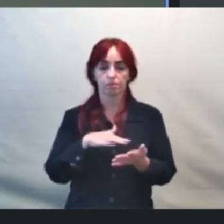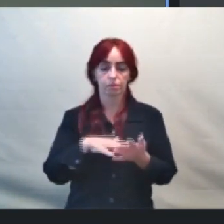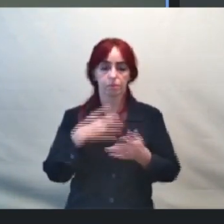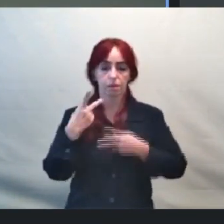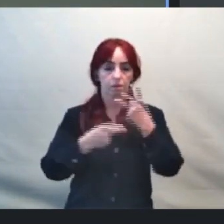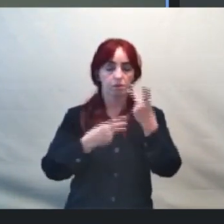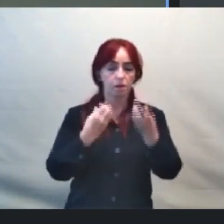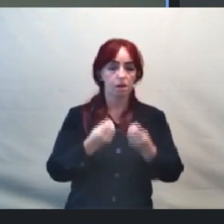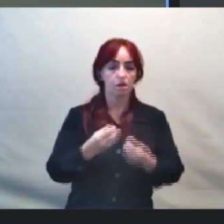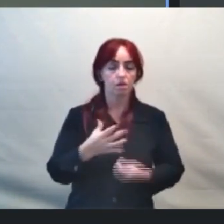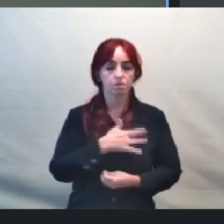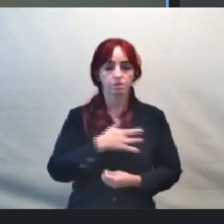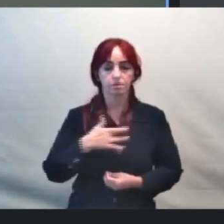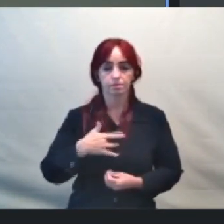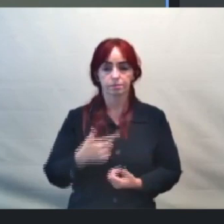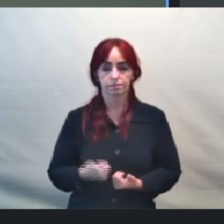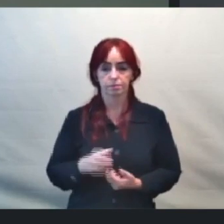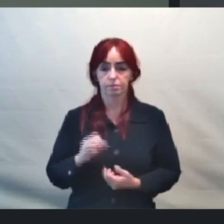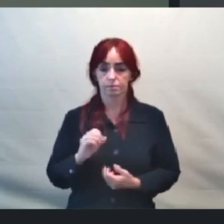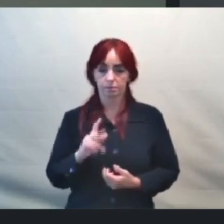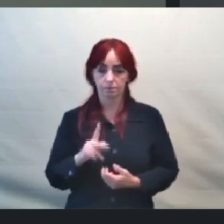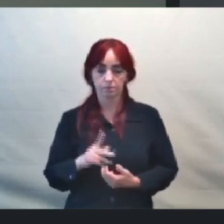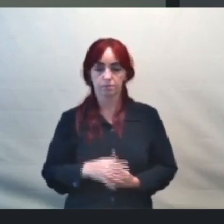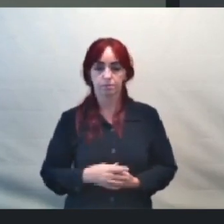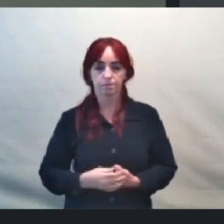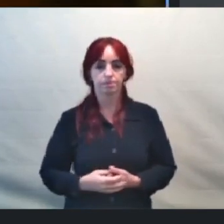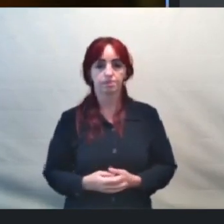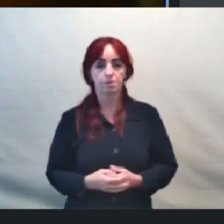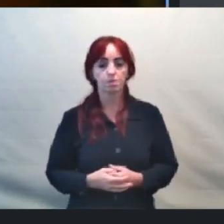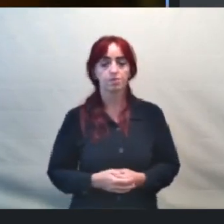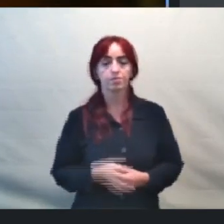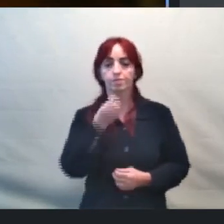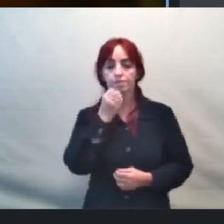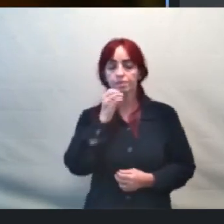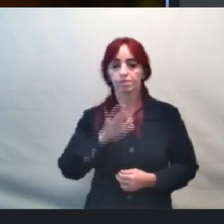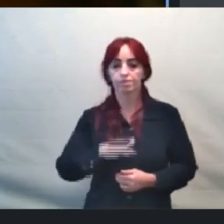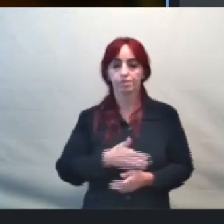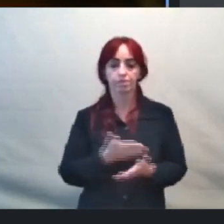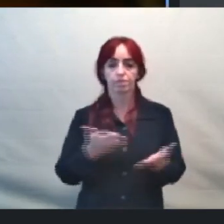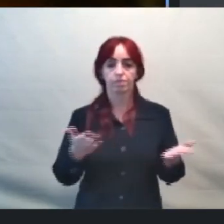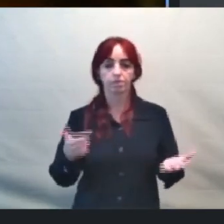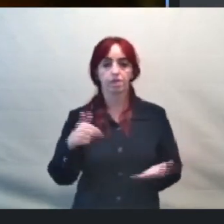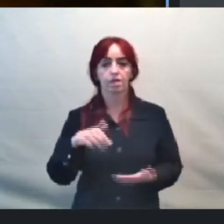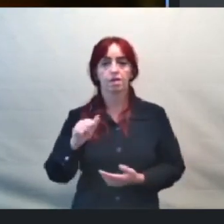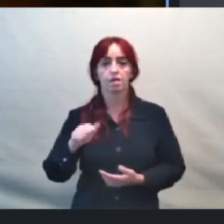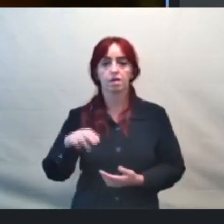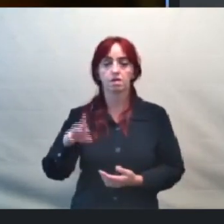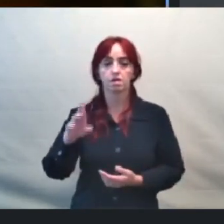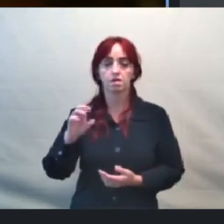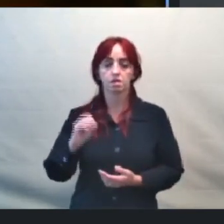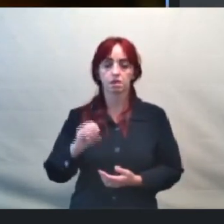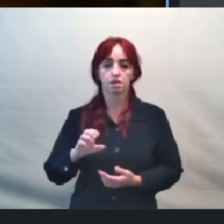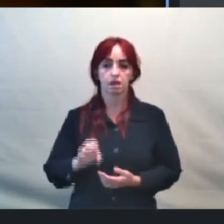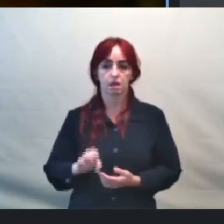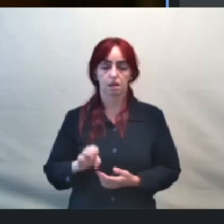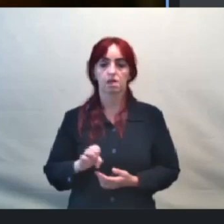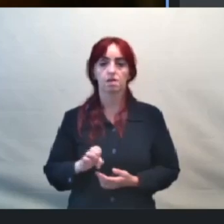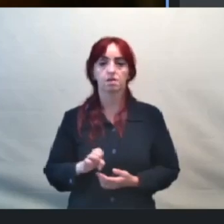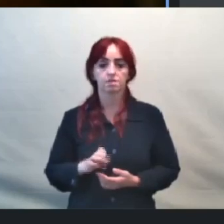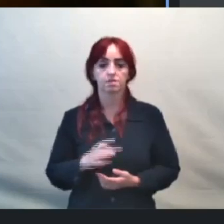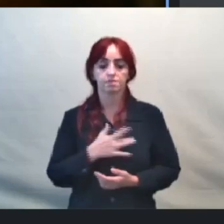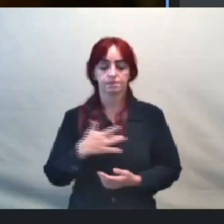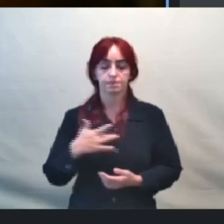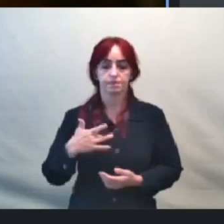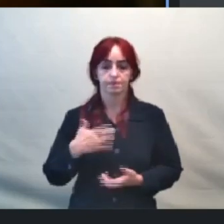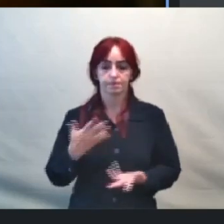gente sobre a parte da saúde. Ok. Boa tarde a todos. Aqui é André, secretário de Atenção à Saúde. Em relação à